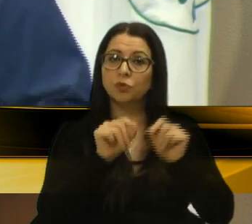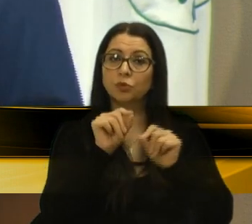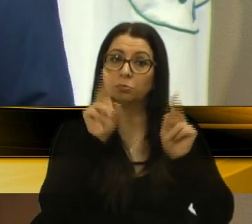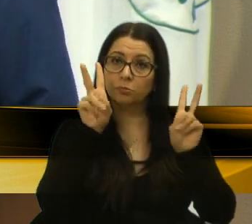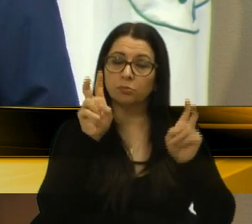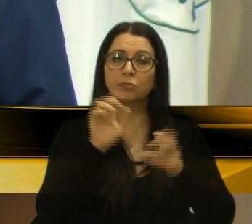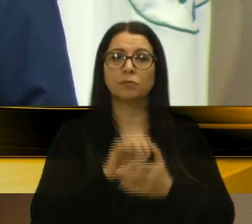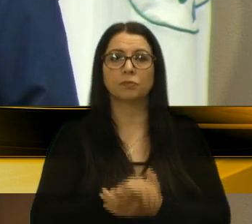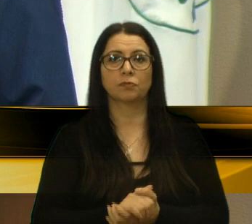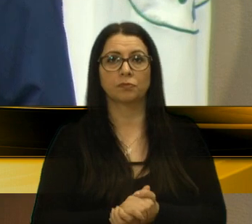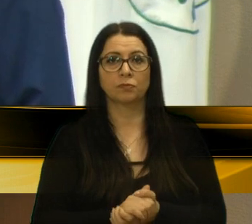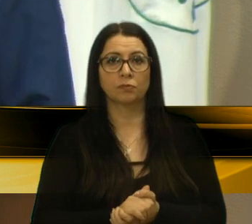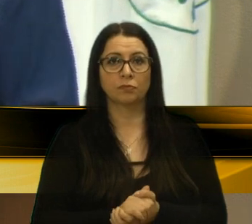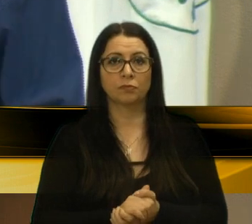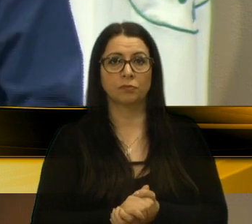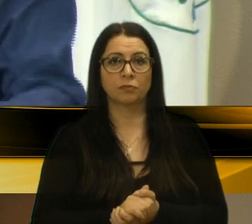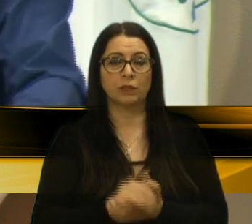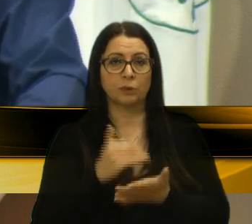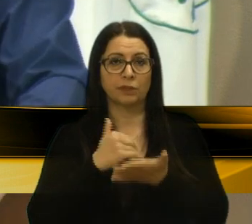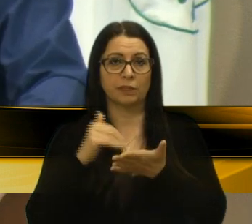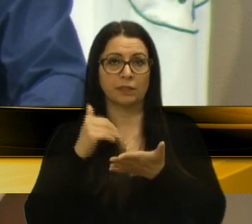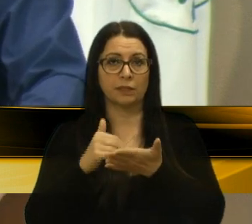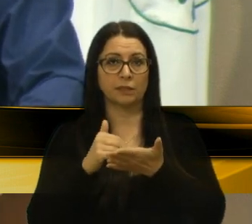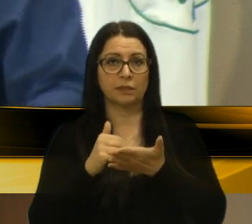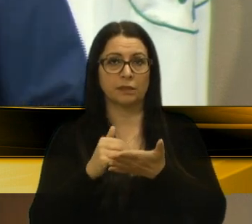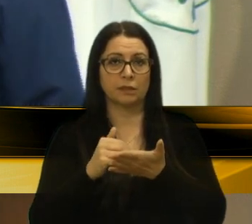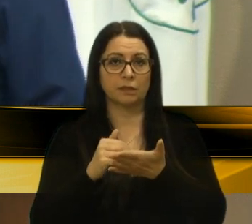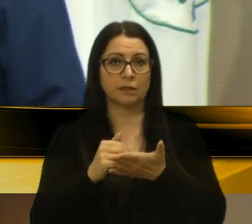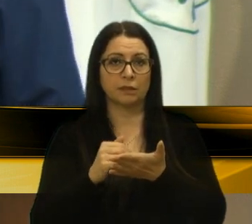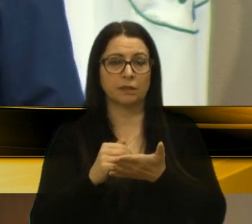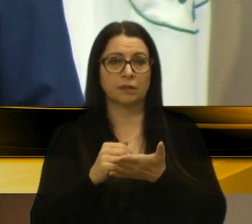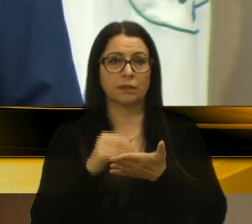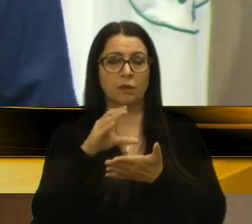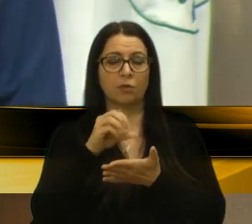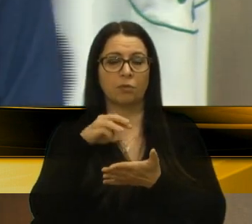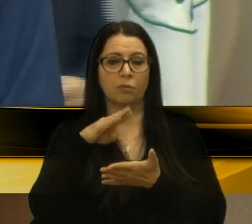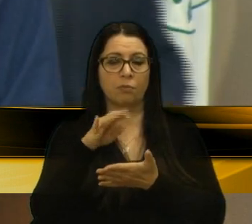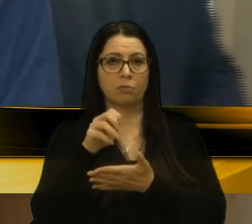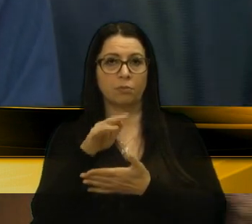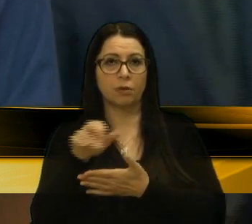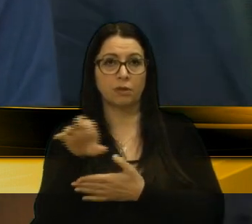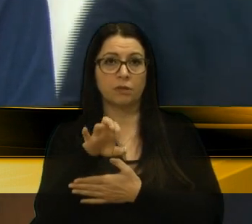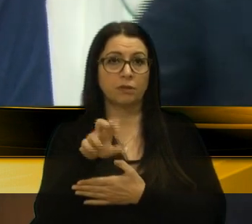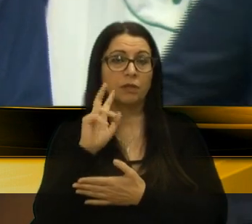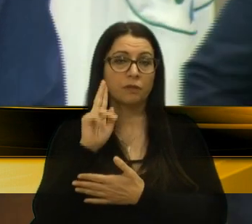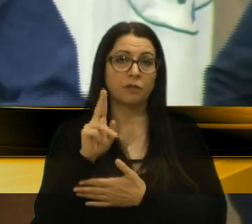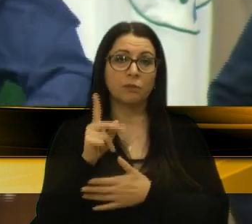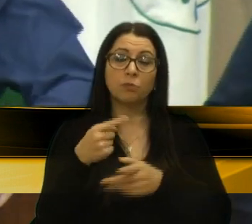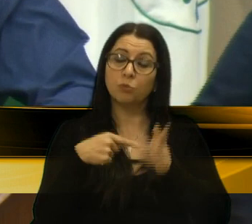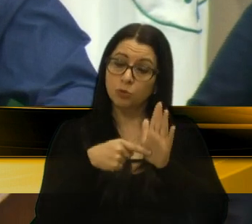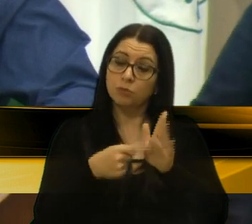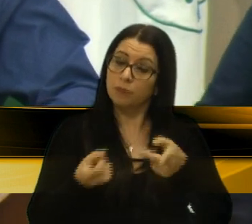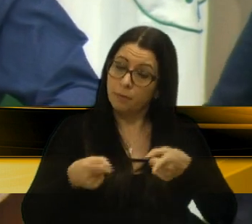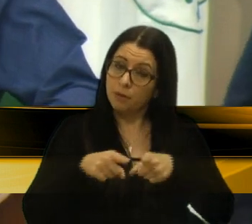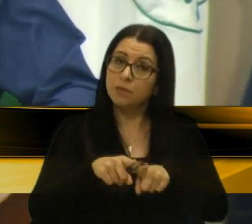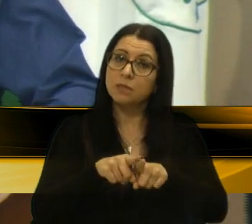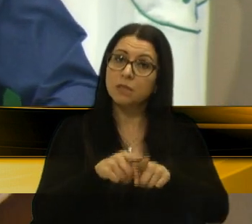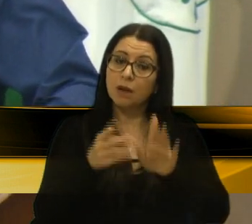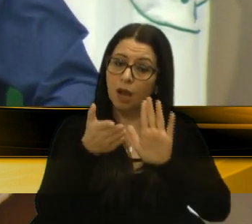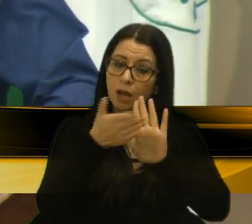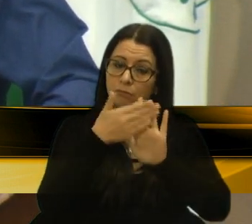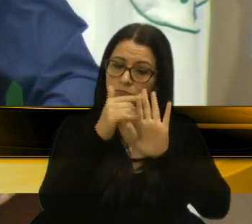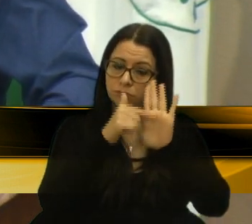assunto. O secretário Kovács Filho, por sua vez, demonstrou ser parceiros dessas